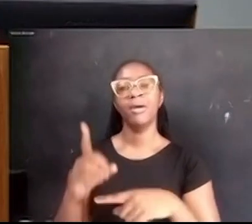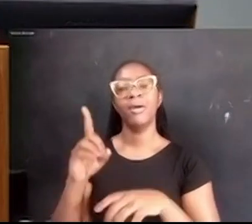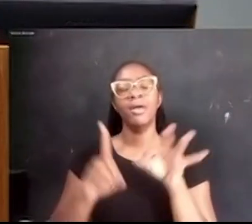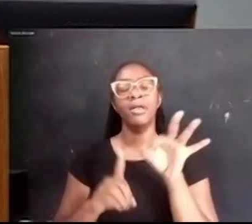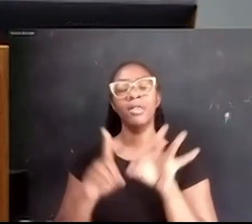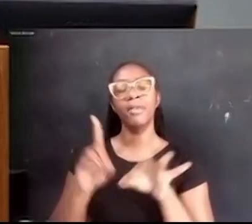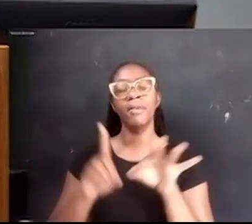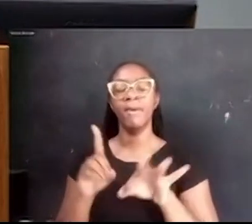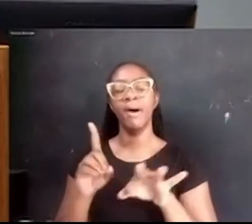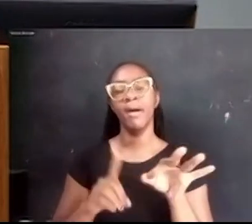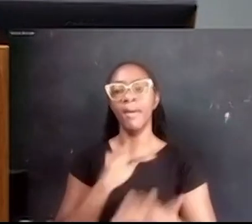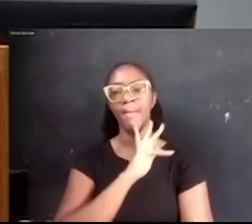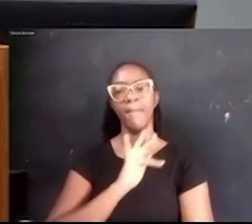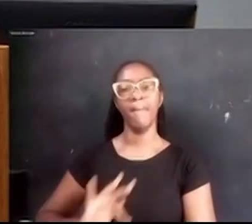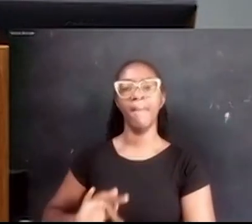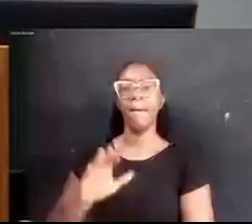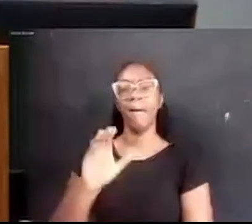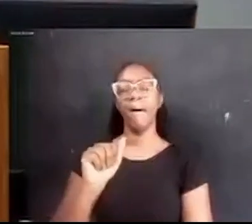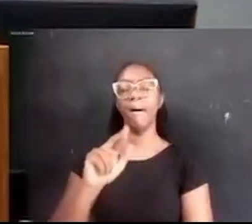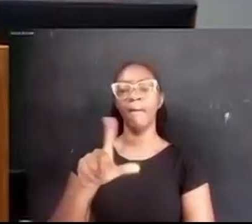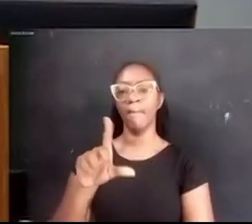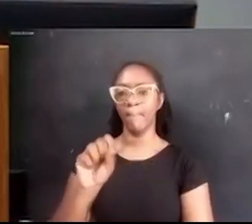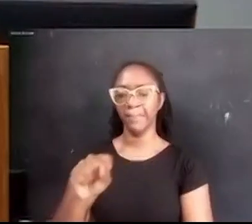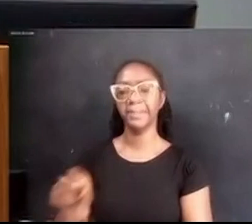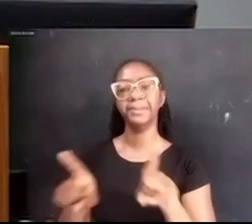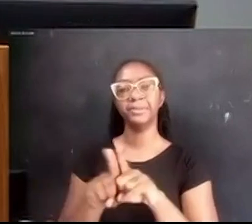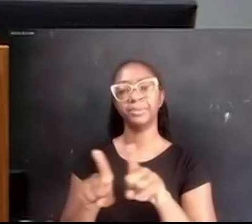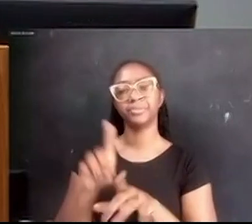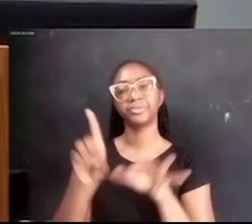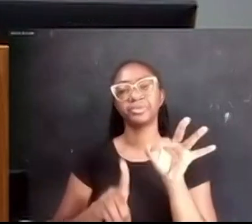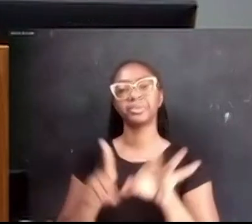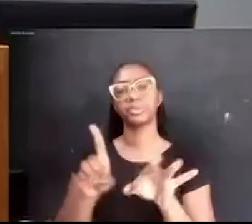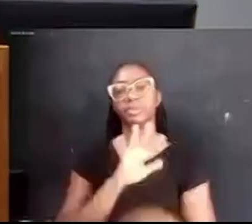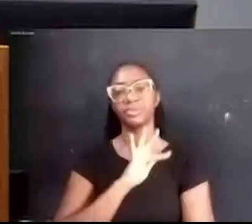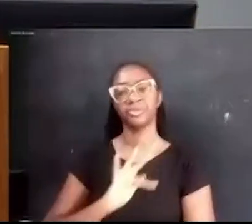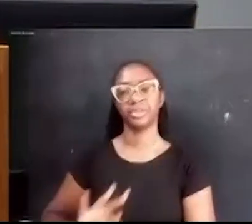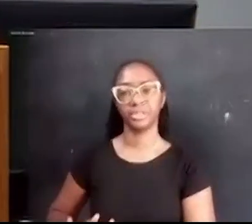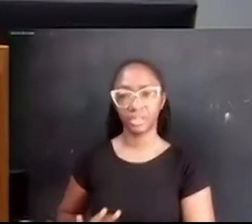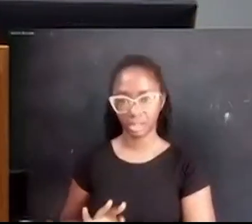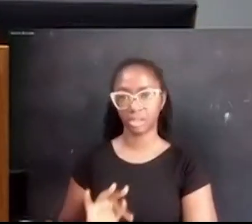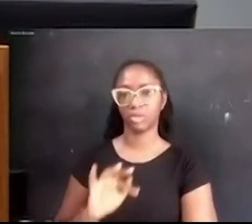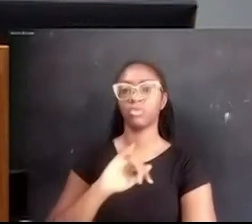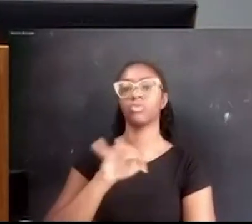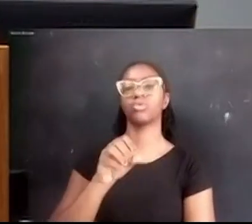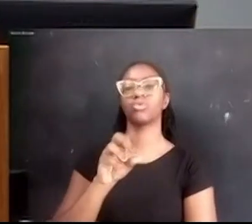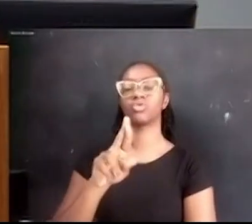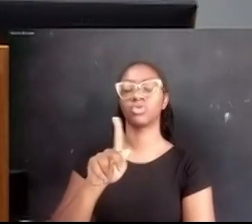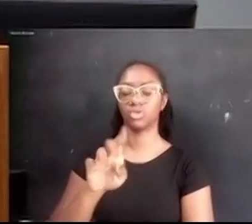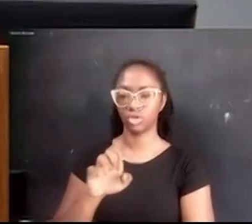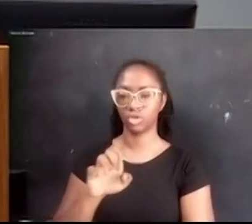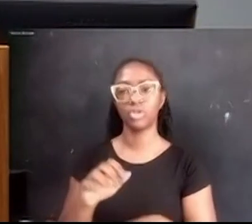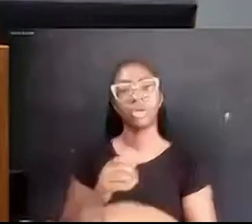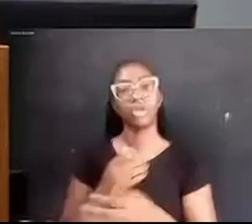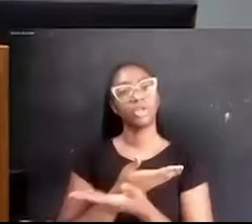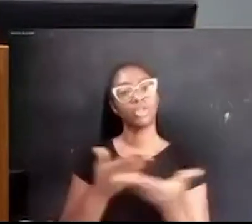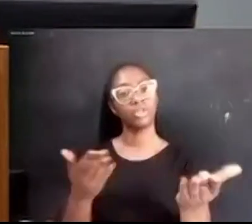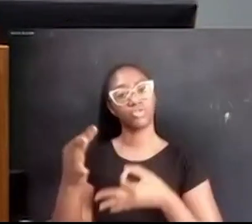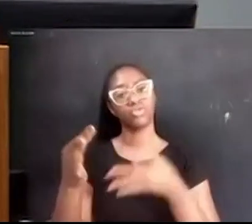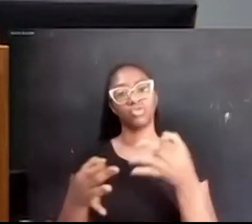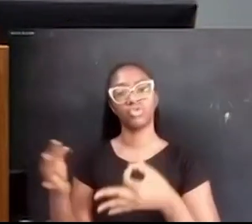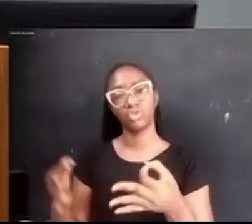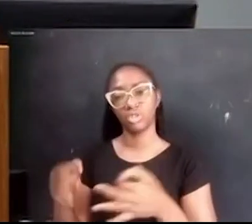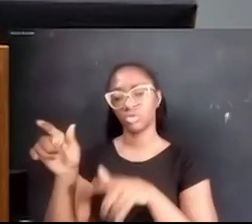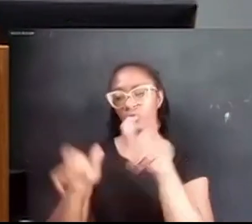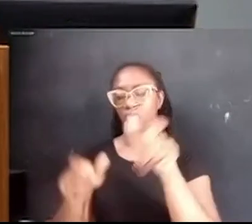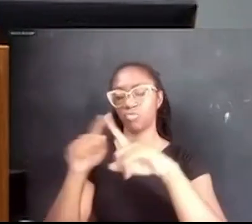Francisco, desembargador federal André Necaccialo, nossos juízes que aqui estão, servidores, servidoras, vocês